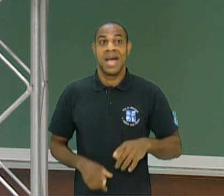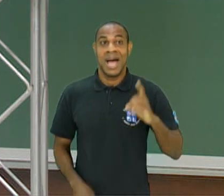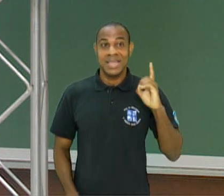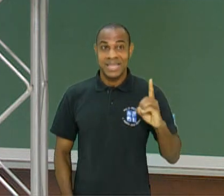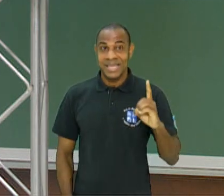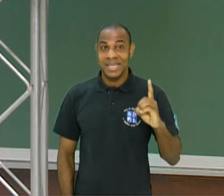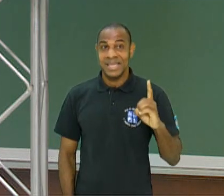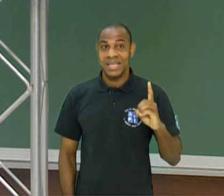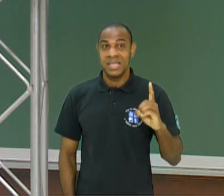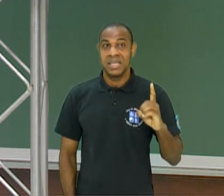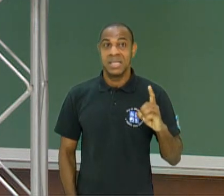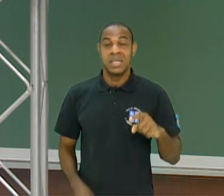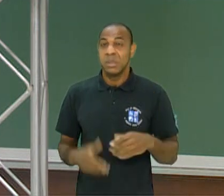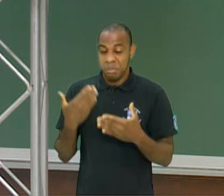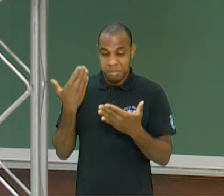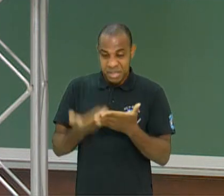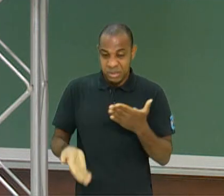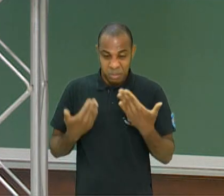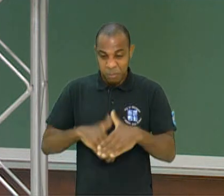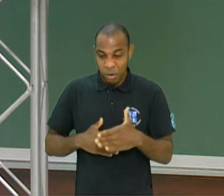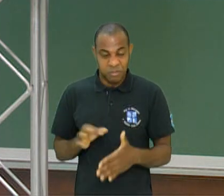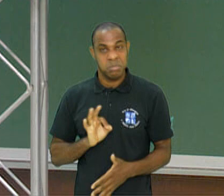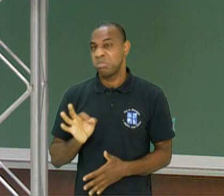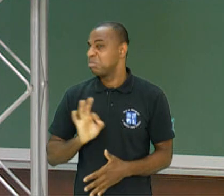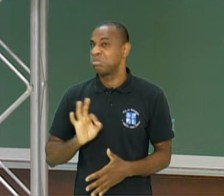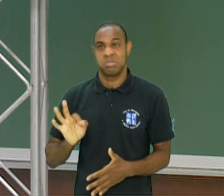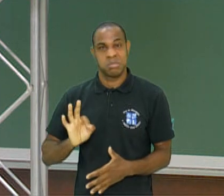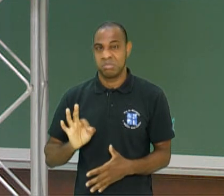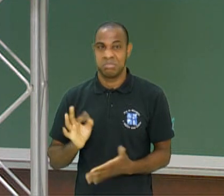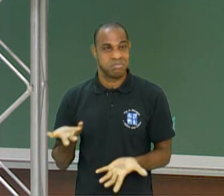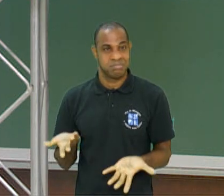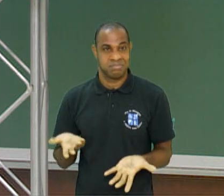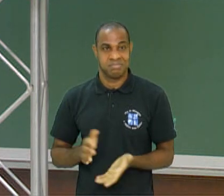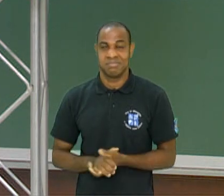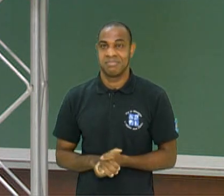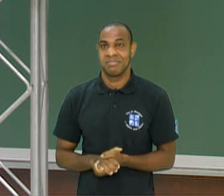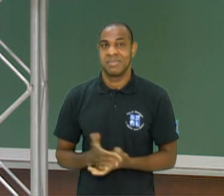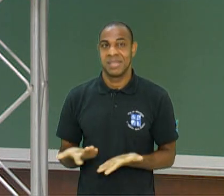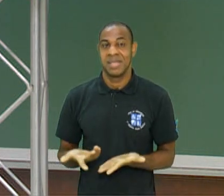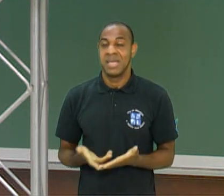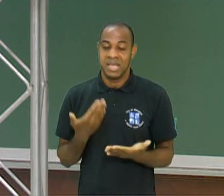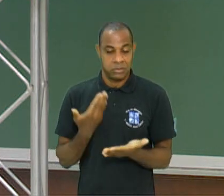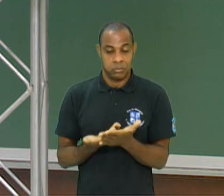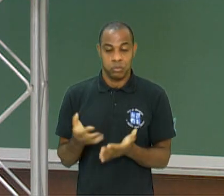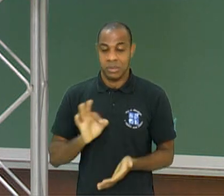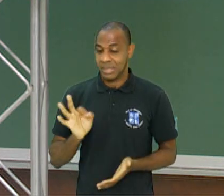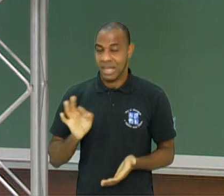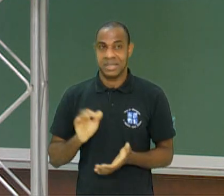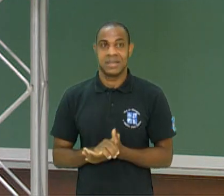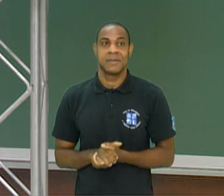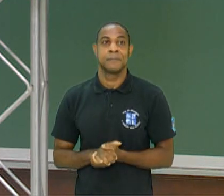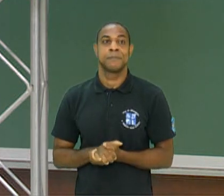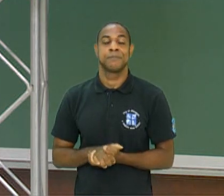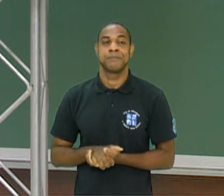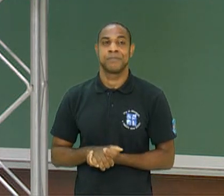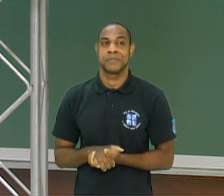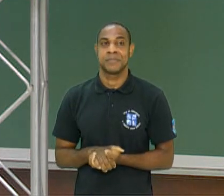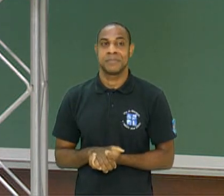D, ele também não perdeu a prova, ele fez uma prova e foi mal, porque ele não tinha estudado. Então, a gente